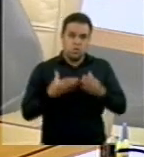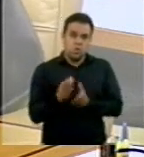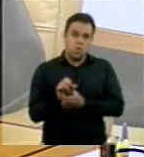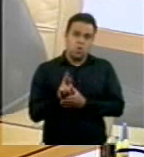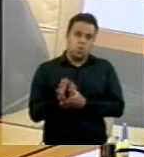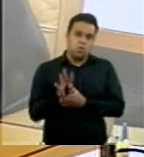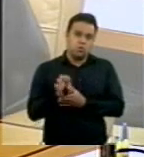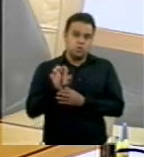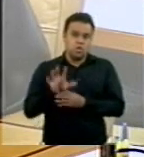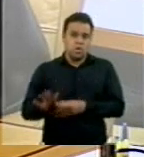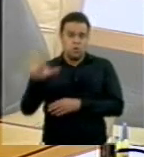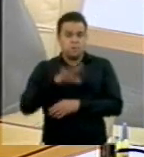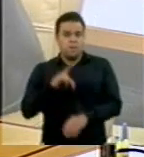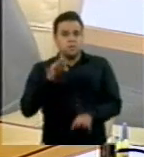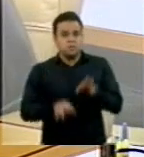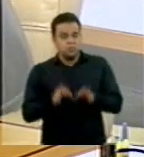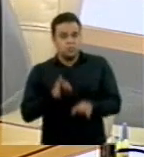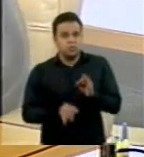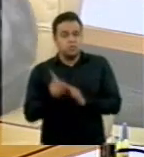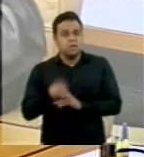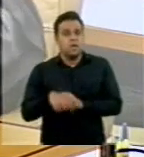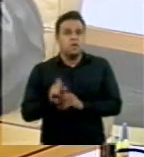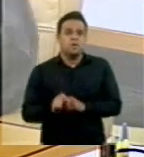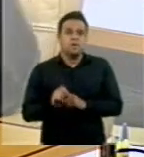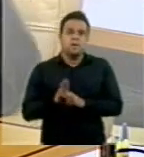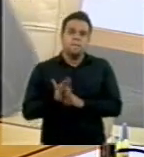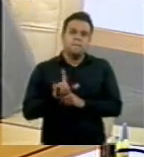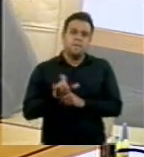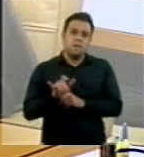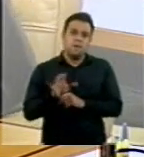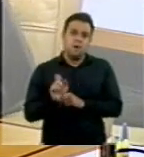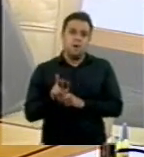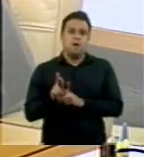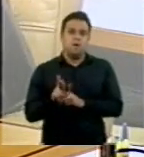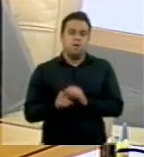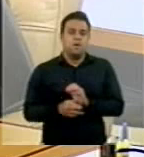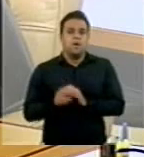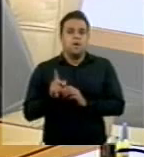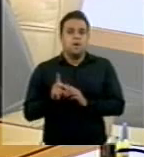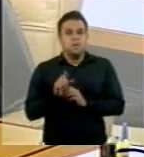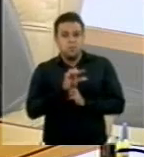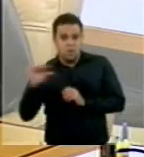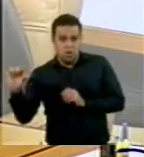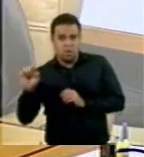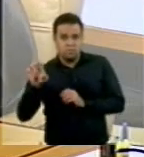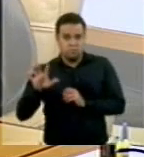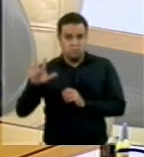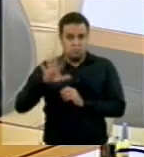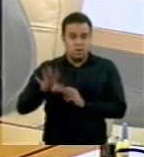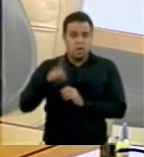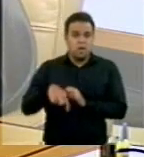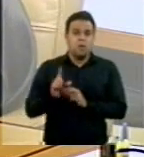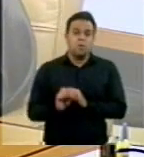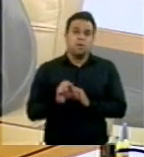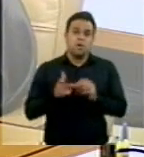Justiça, no caso conhecido como Bilka Kaufhaus versus von Hartz, em que a